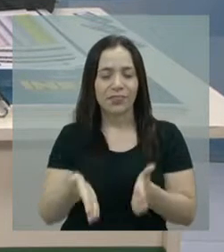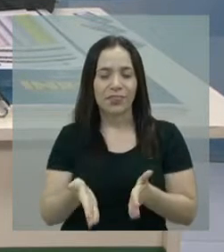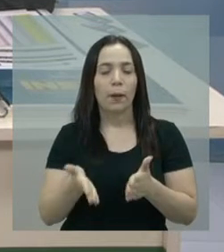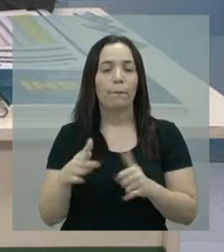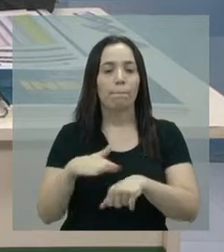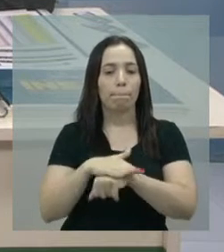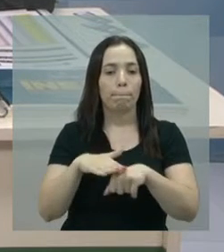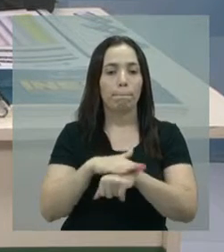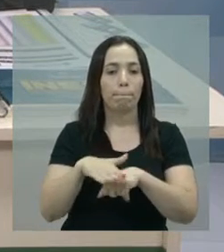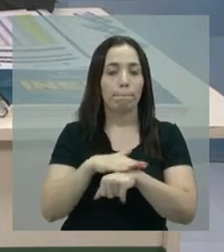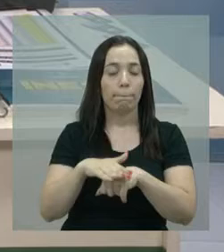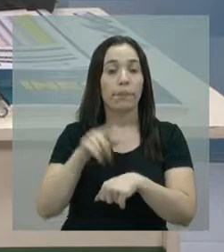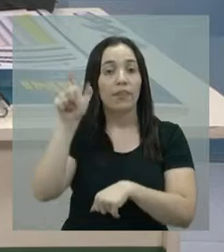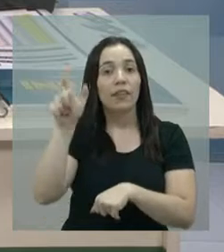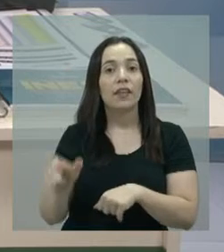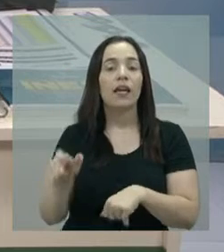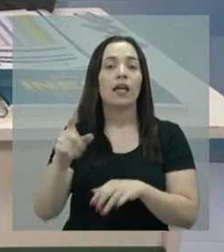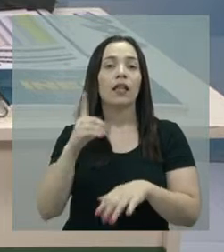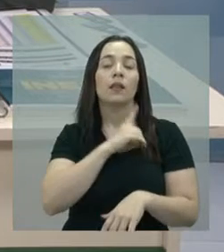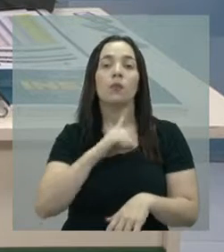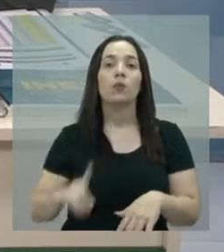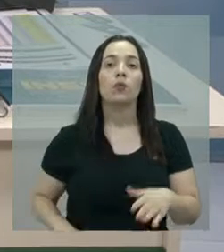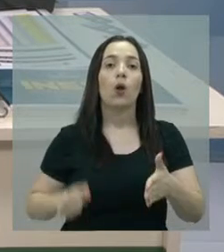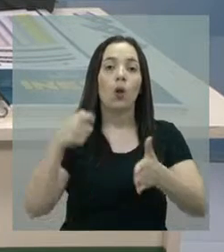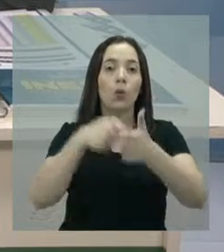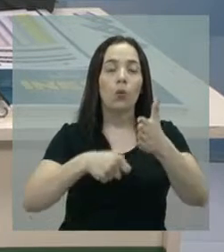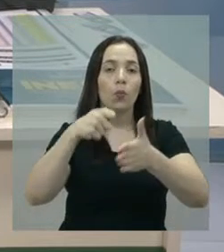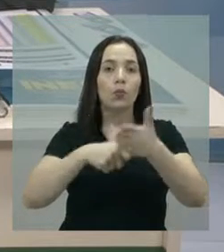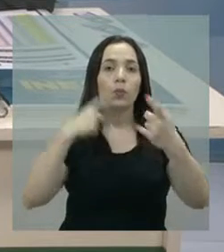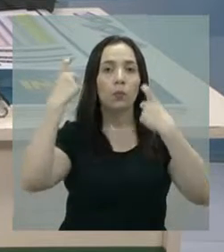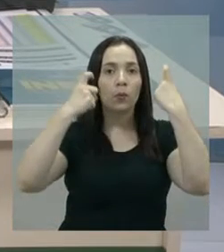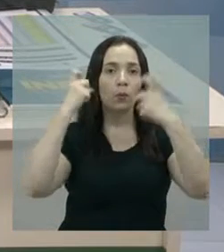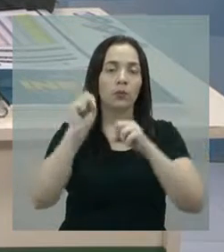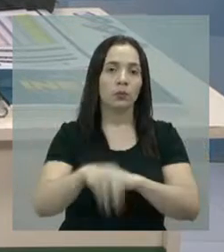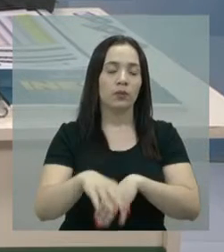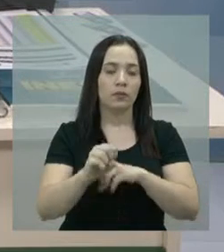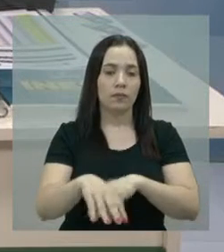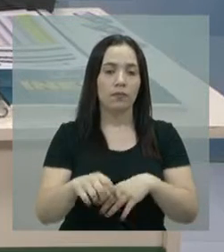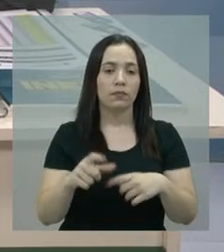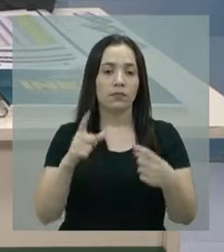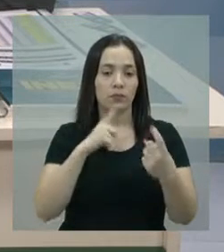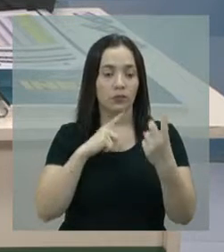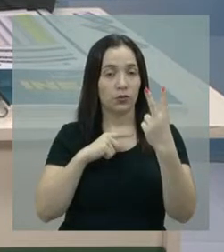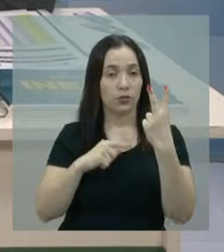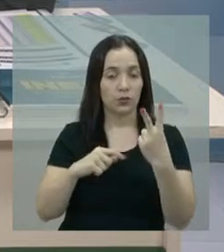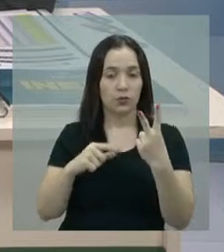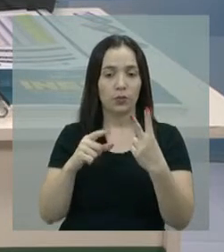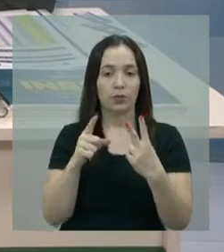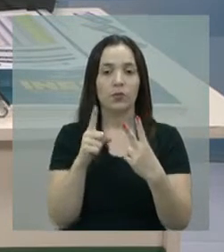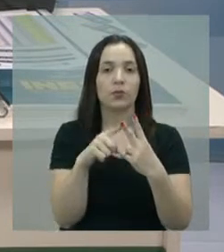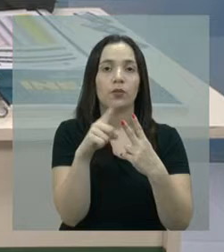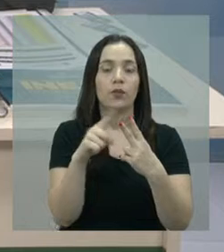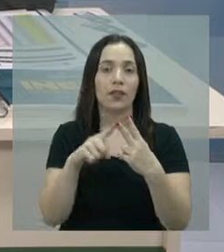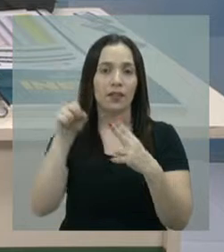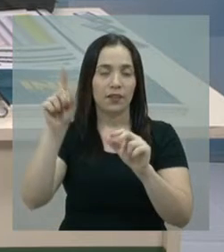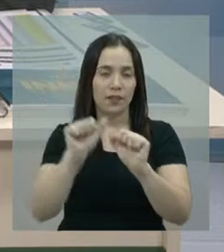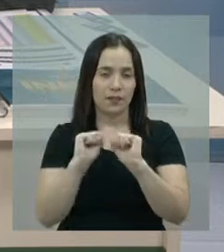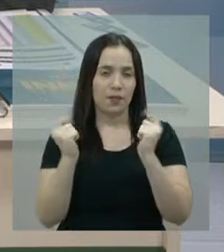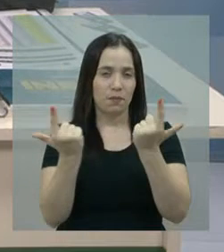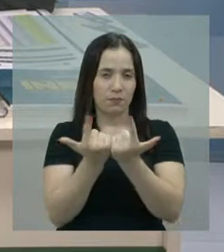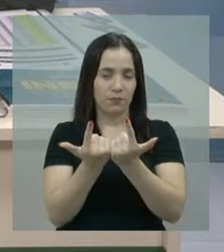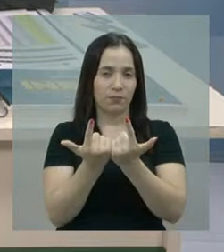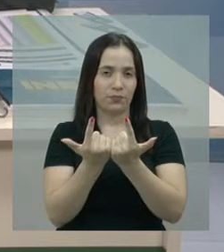mim era o deputado da educação. Tinha 2 deputados da educação na Assembleia, João. Você que hoje